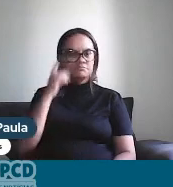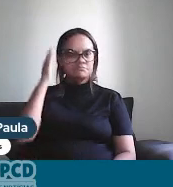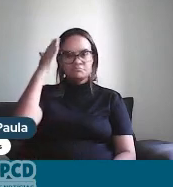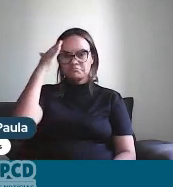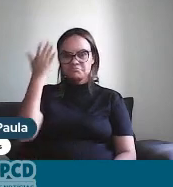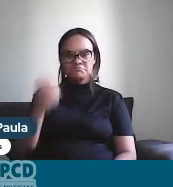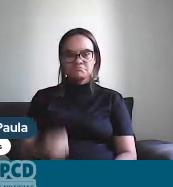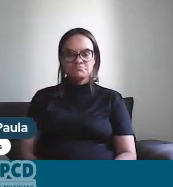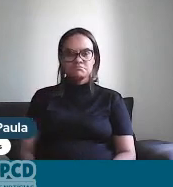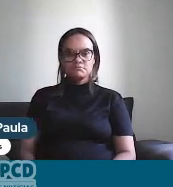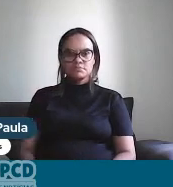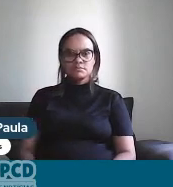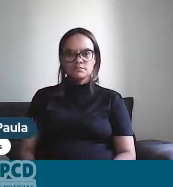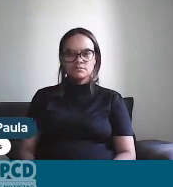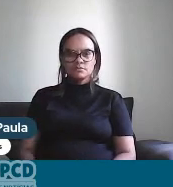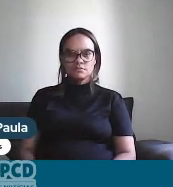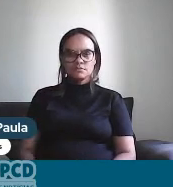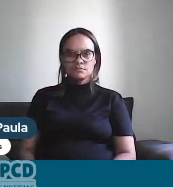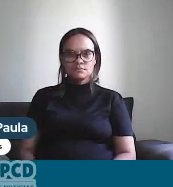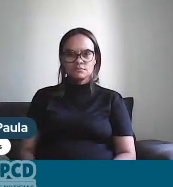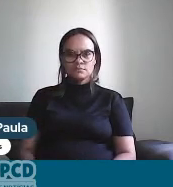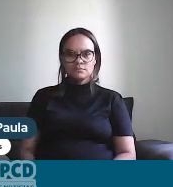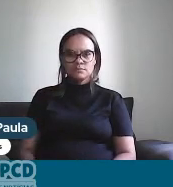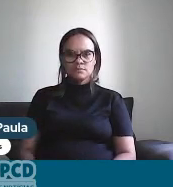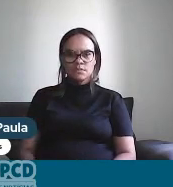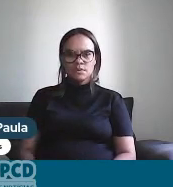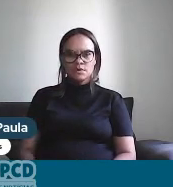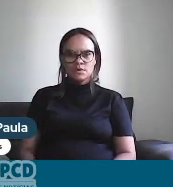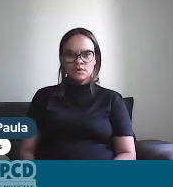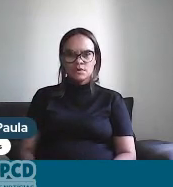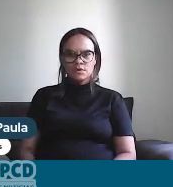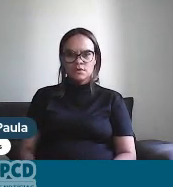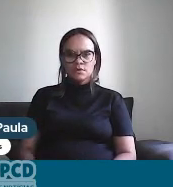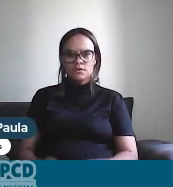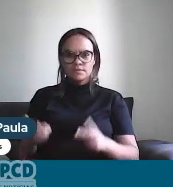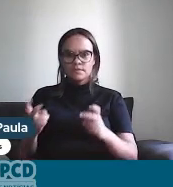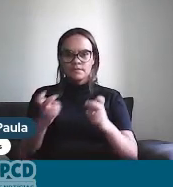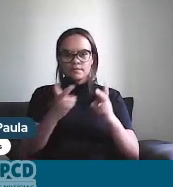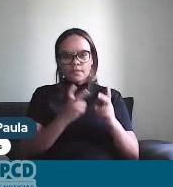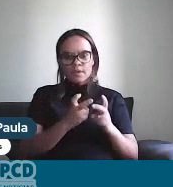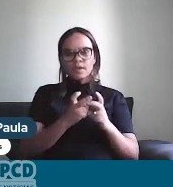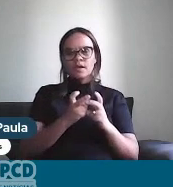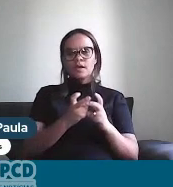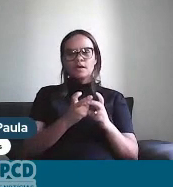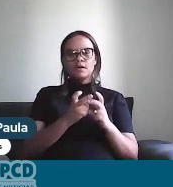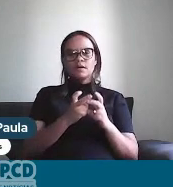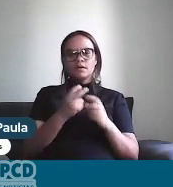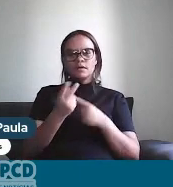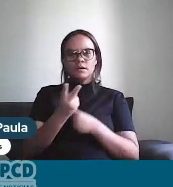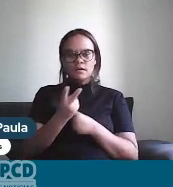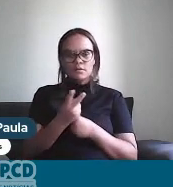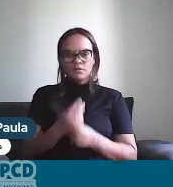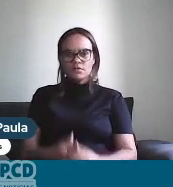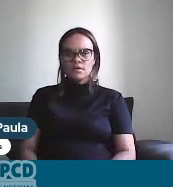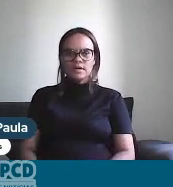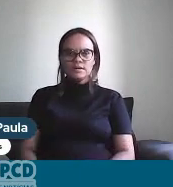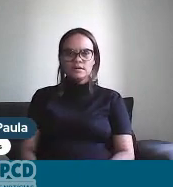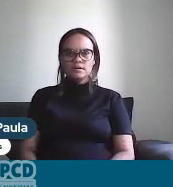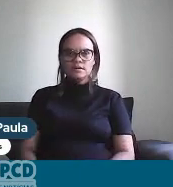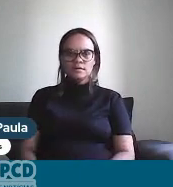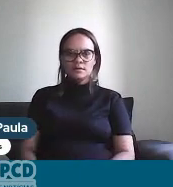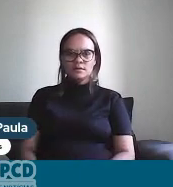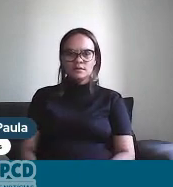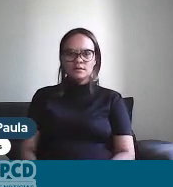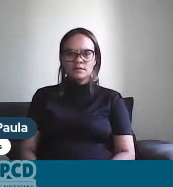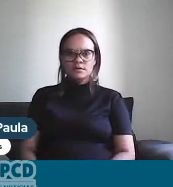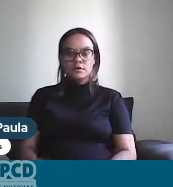estresse terrível, né? Você viver sob essa pressão diariamente, a própria questão de que